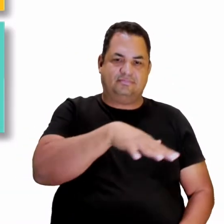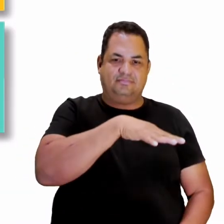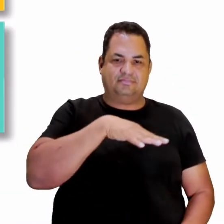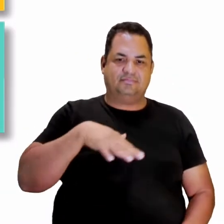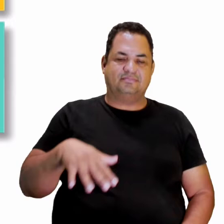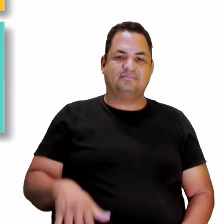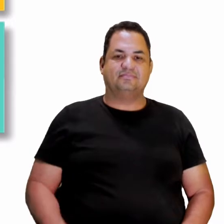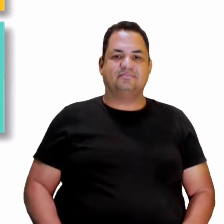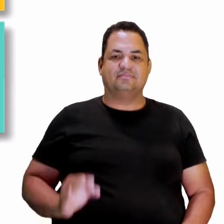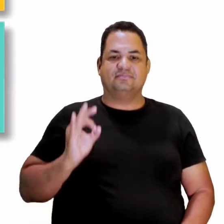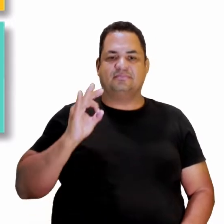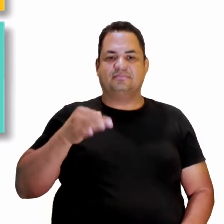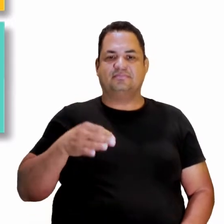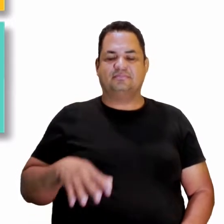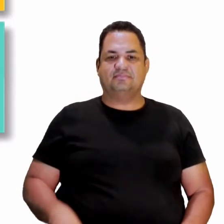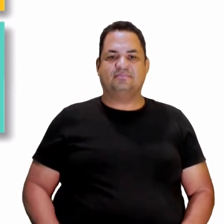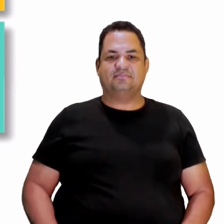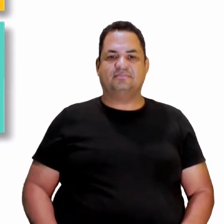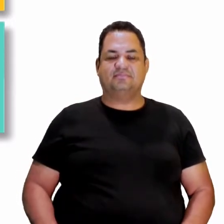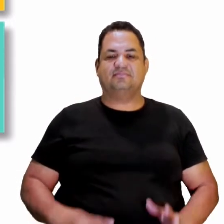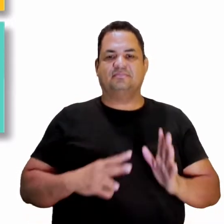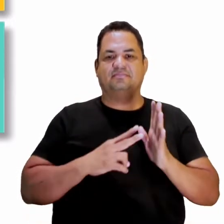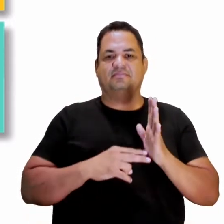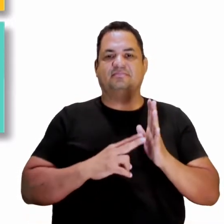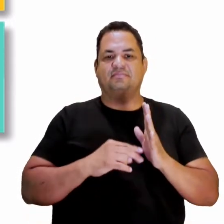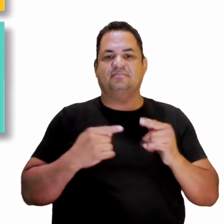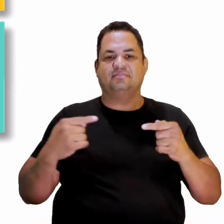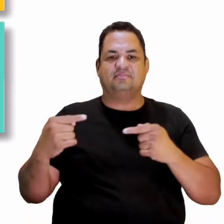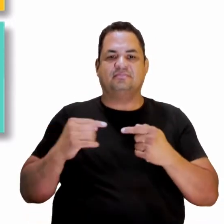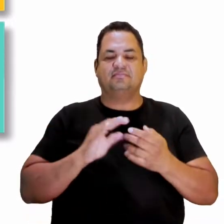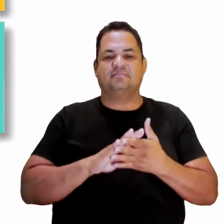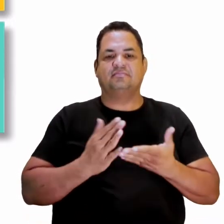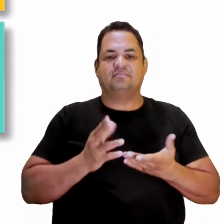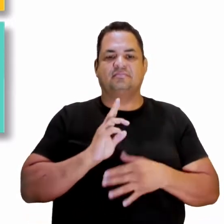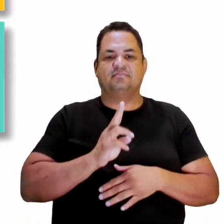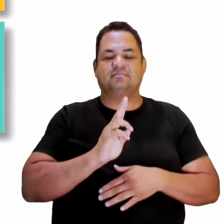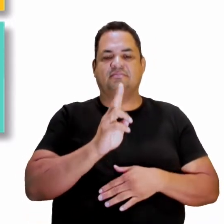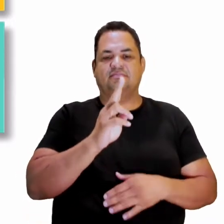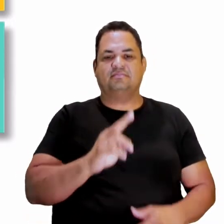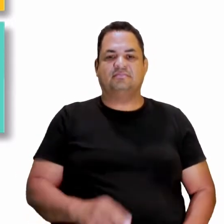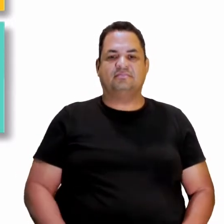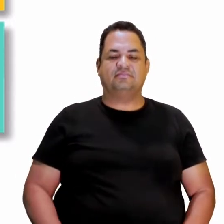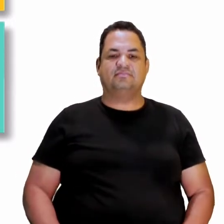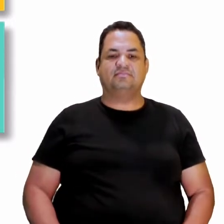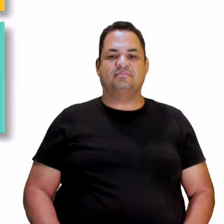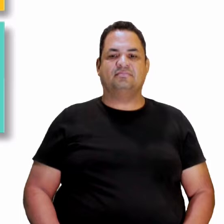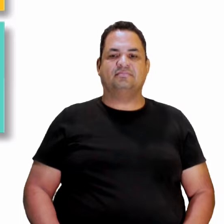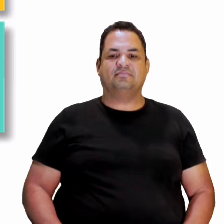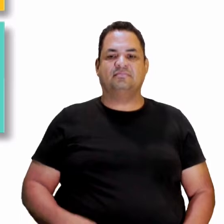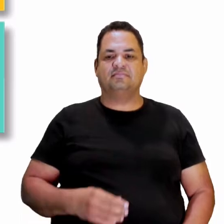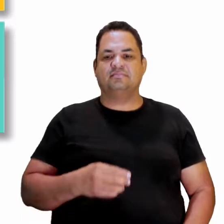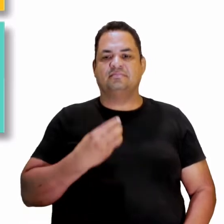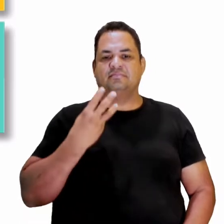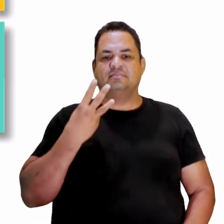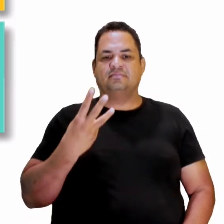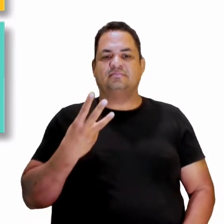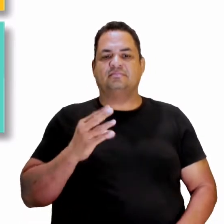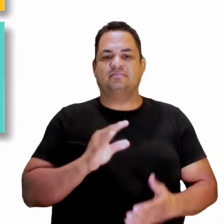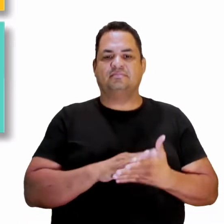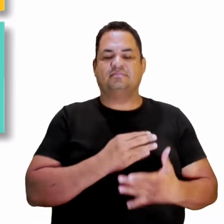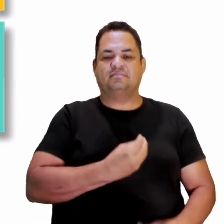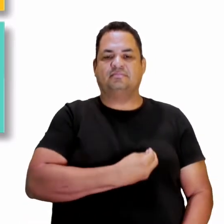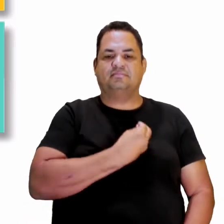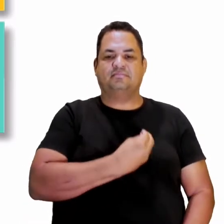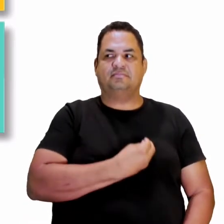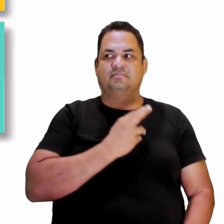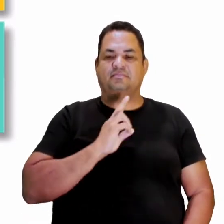ambiente, certo? Muitos vocabulários relacionados ao meio ambiente. E vamos continuar parte 3 do Present Continuous,